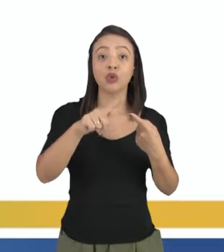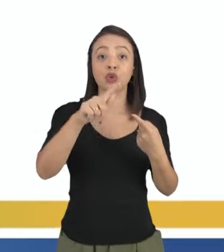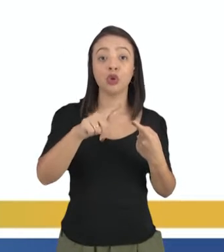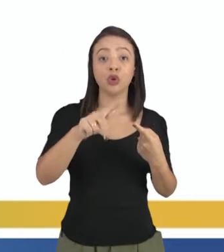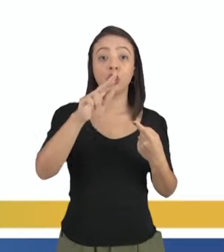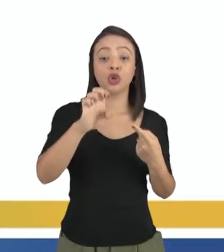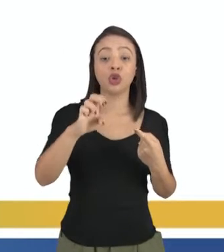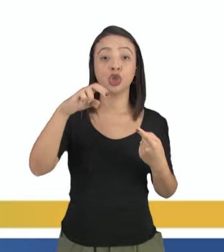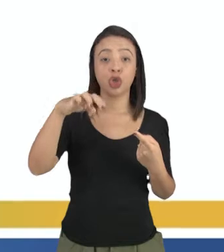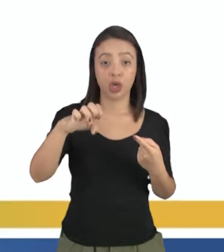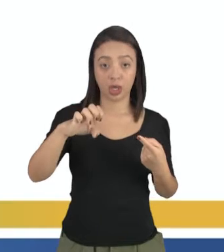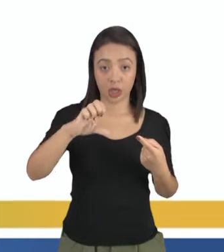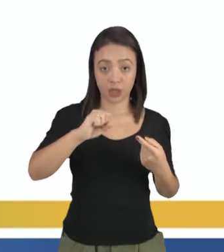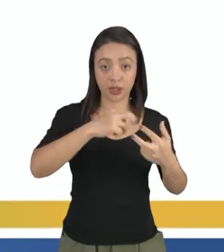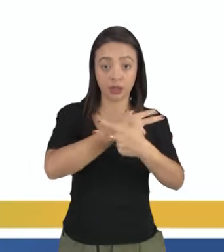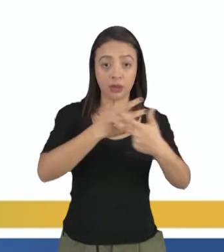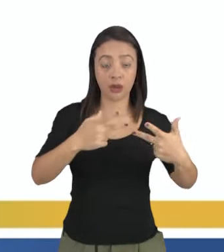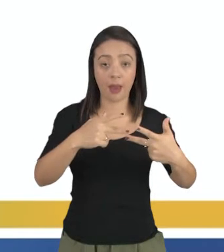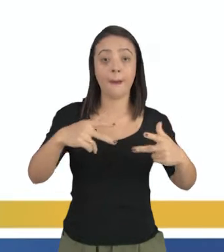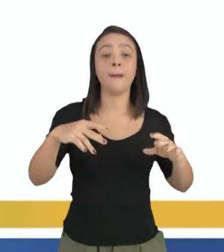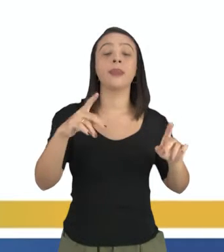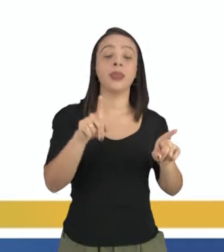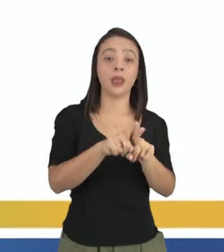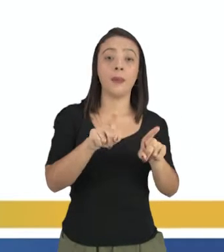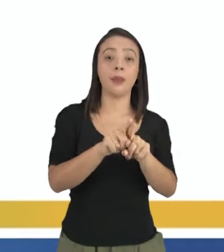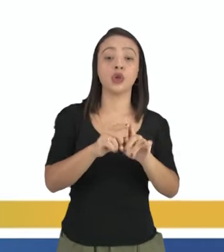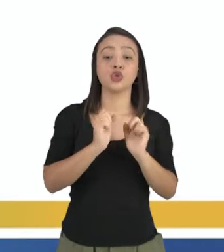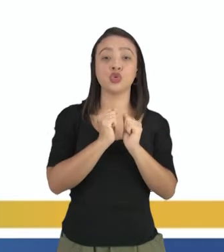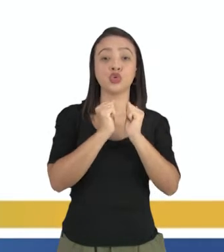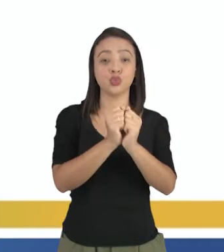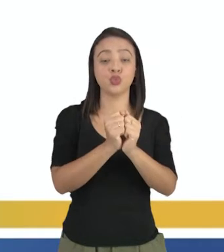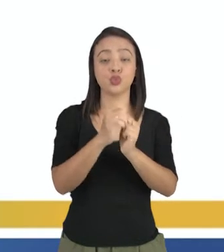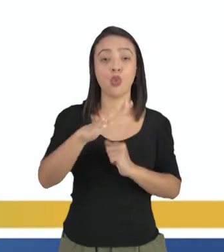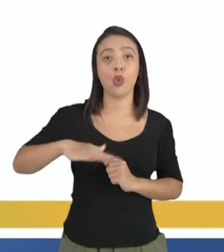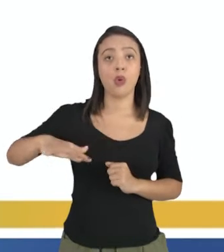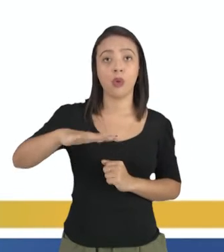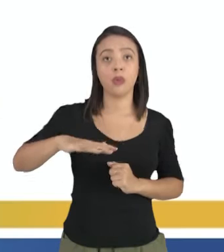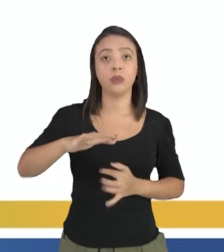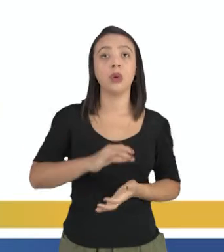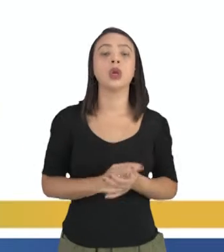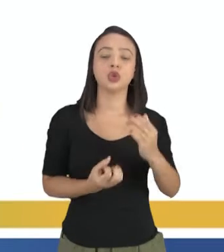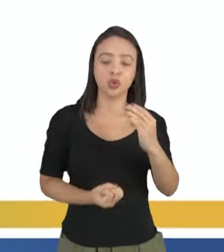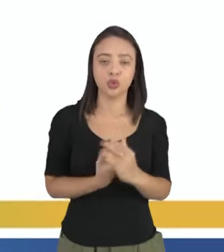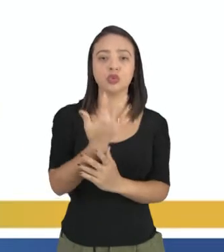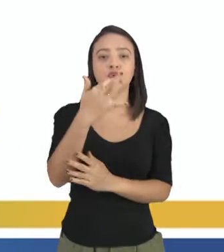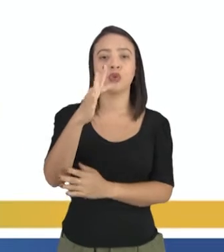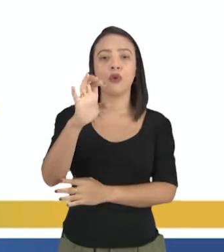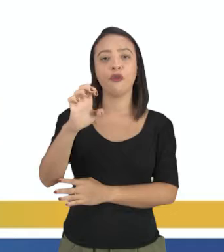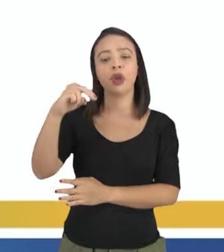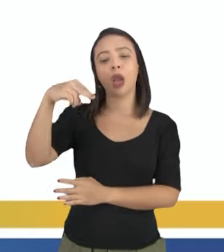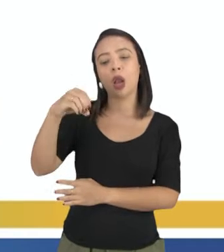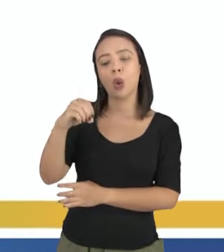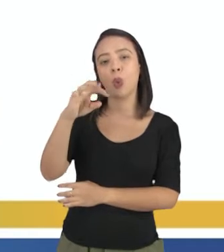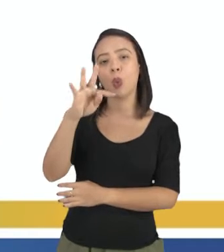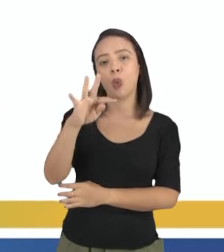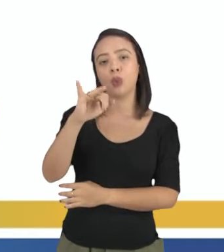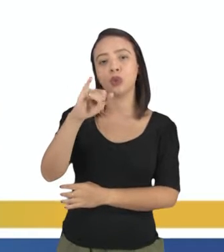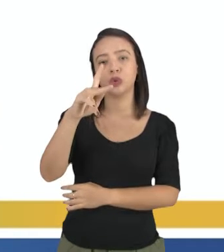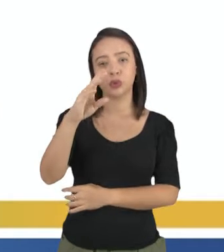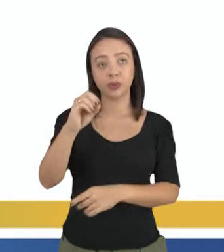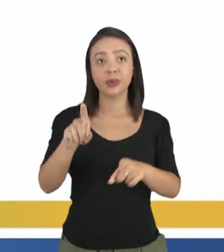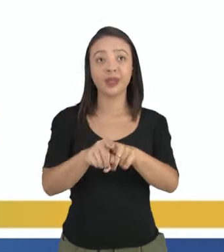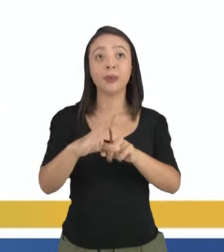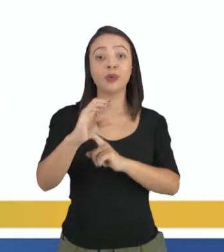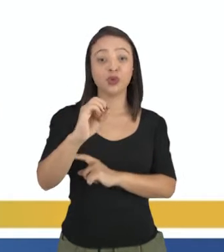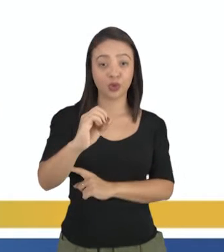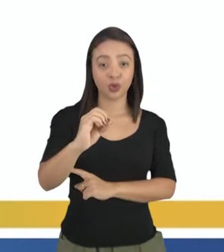genes, mais o ambiente. Então, fenótipo é igual a genótipo mais ambiente. Além disso, os